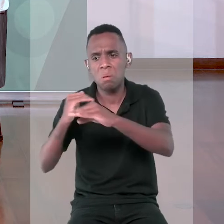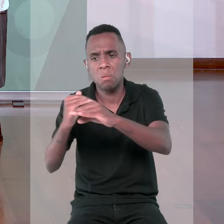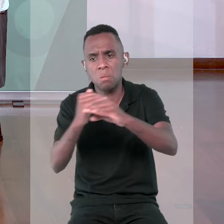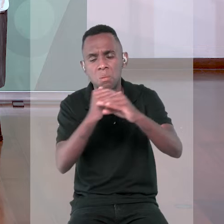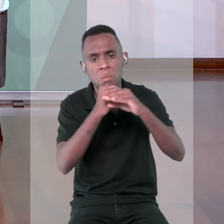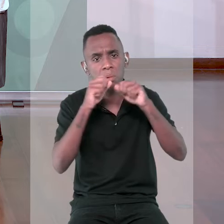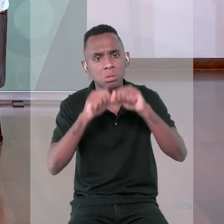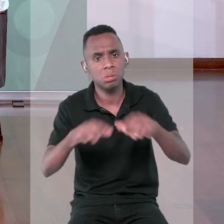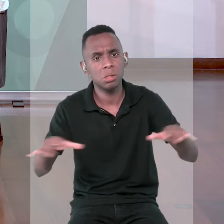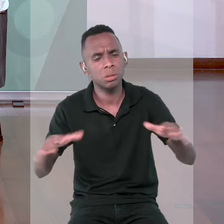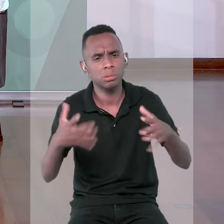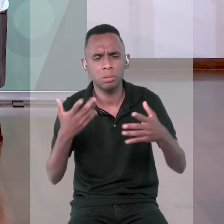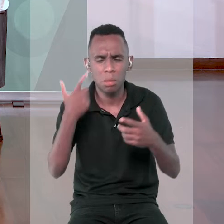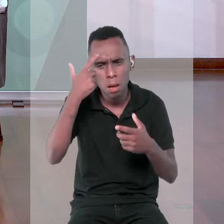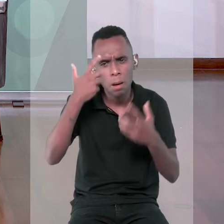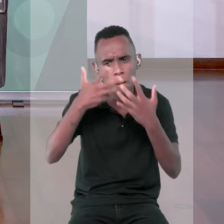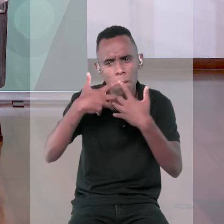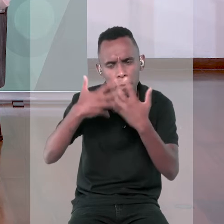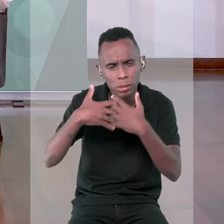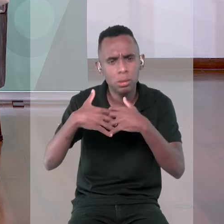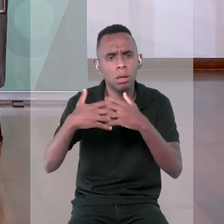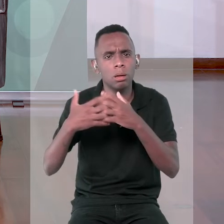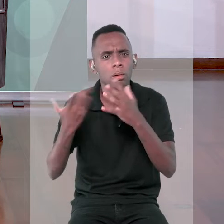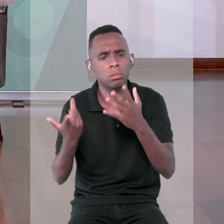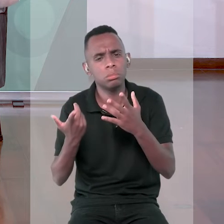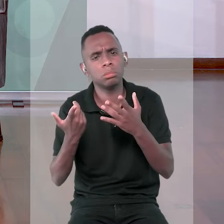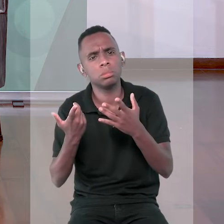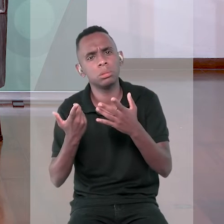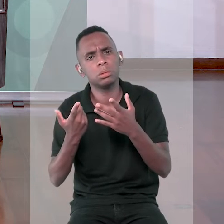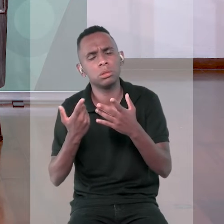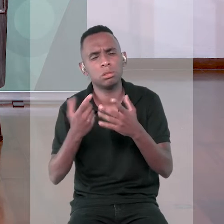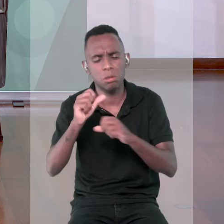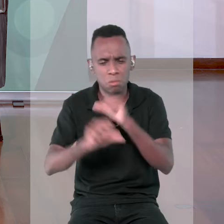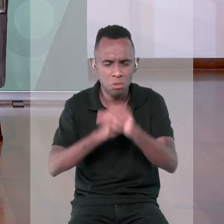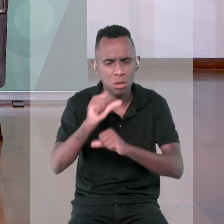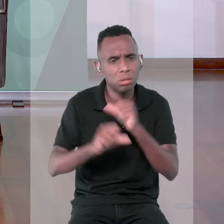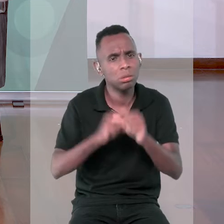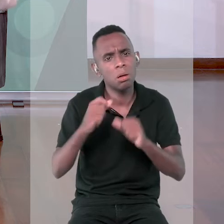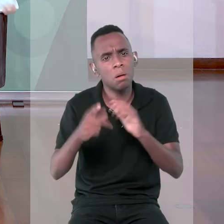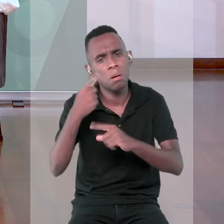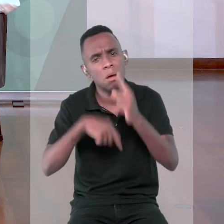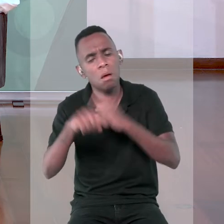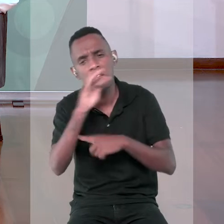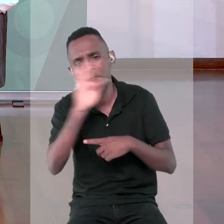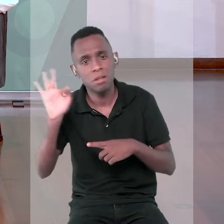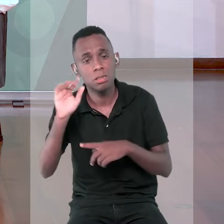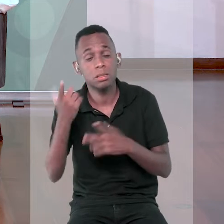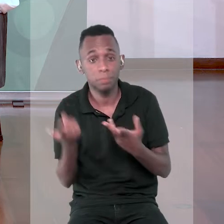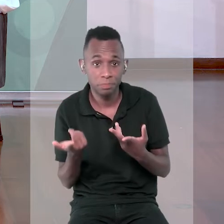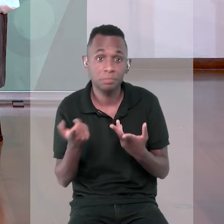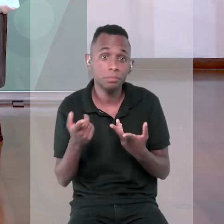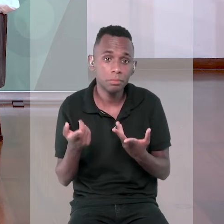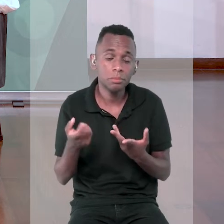pensar o que é ser revolucionário nas revoluções dos 700, Revolução Francesa, né? Quebra radical